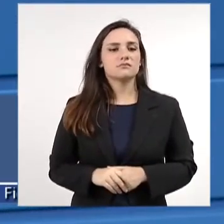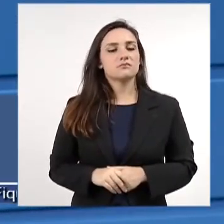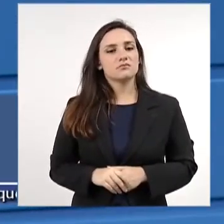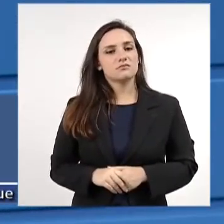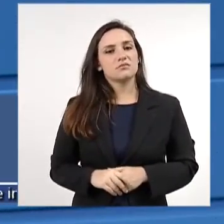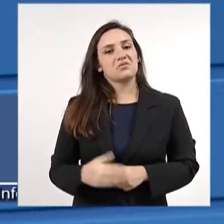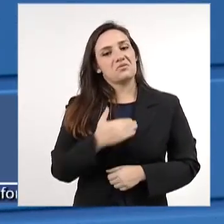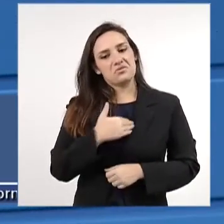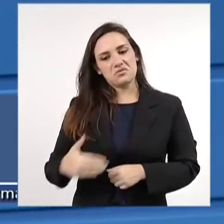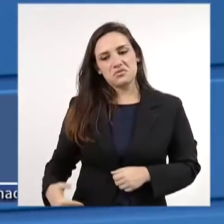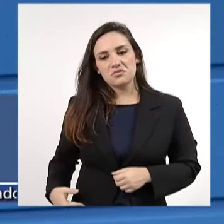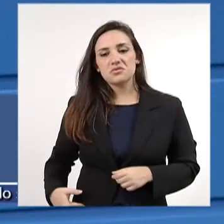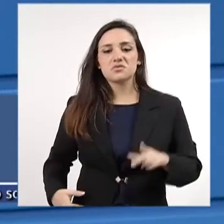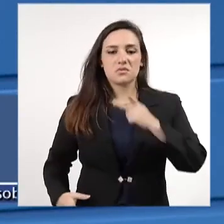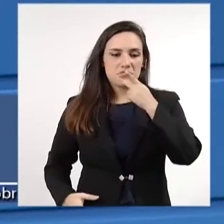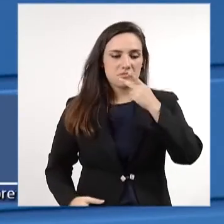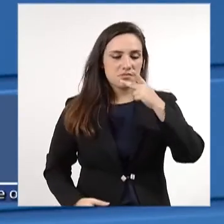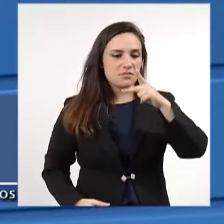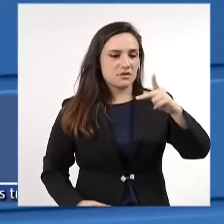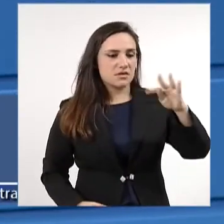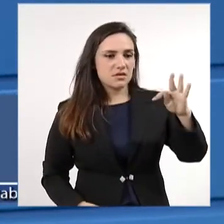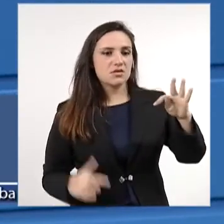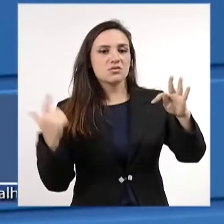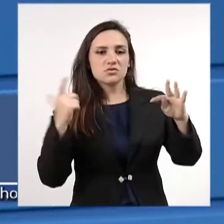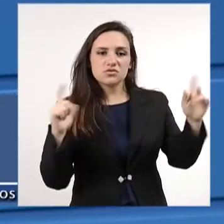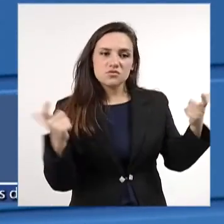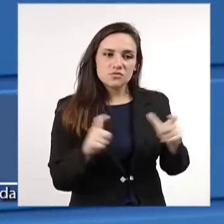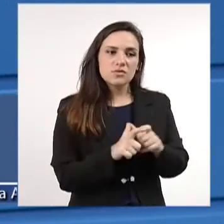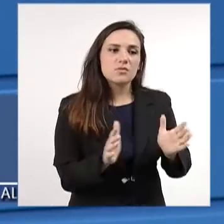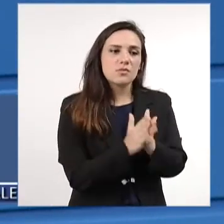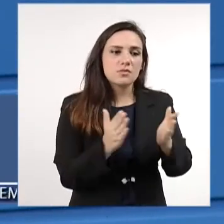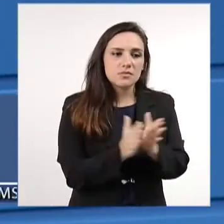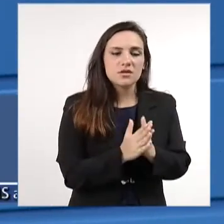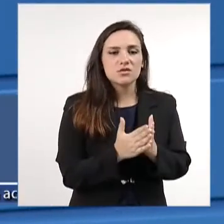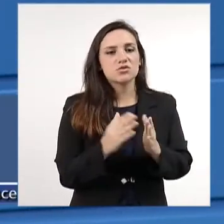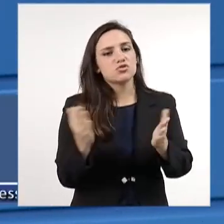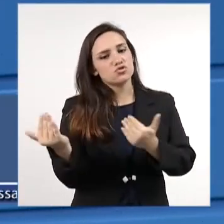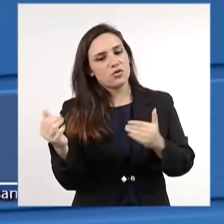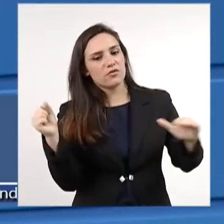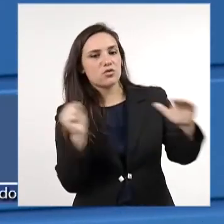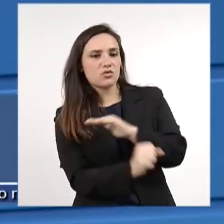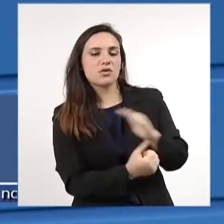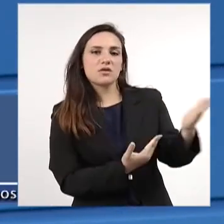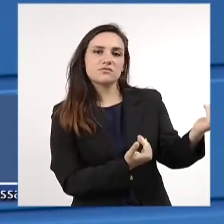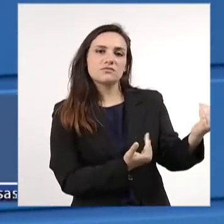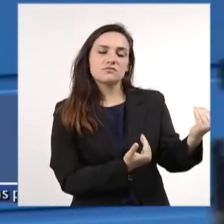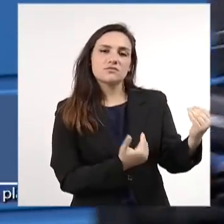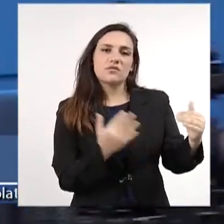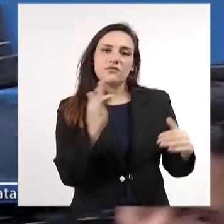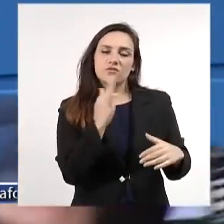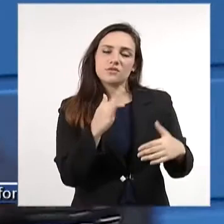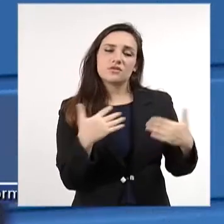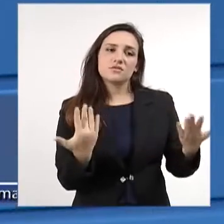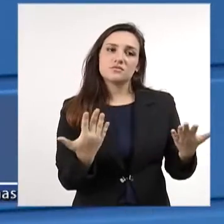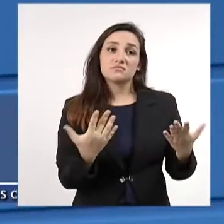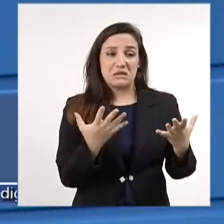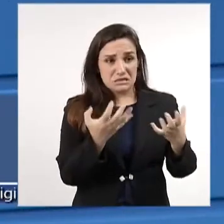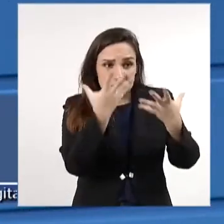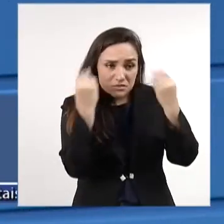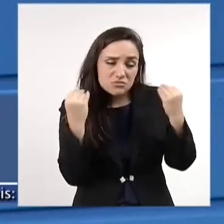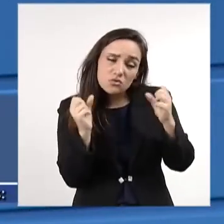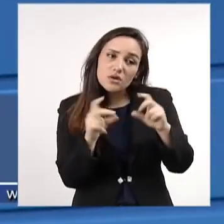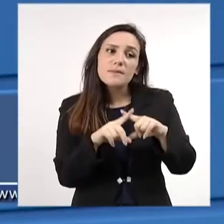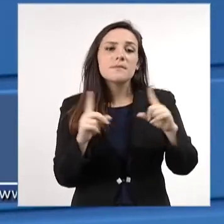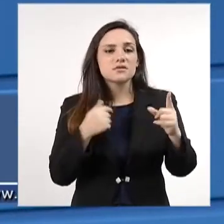pobreza, distribuiu renda, colocou jovem na universidade, essas coisas que eles querem esquecer. Mas nós estamos aqui sempre